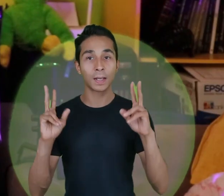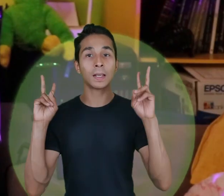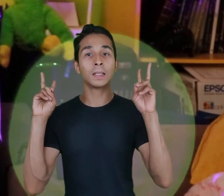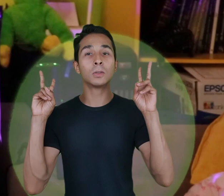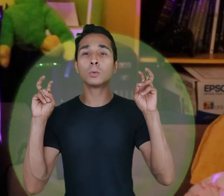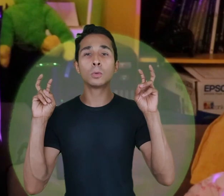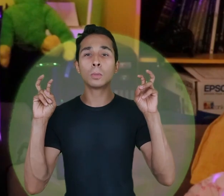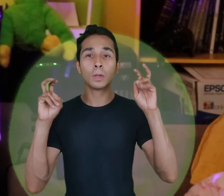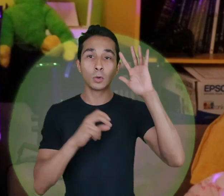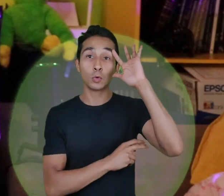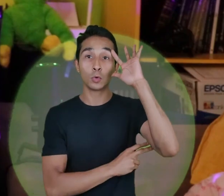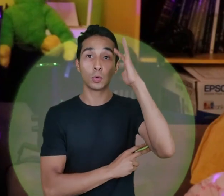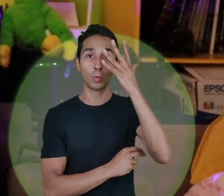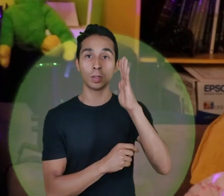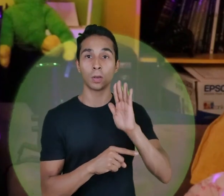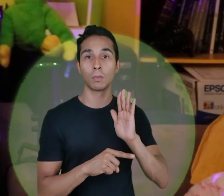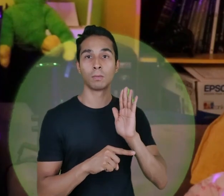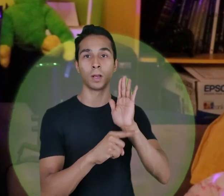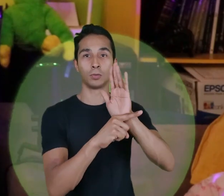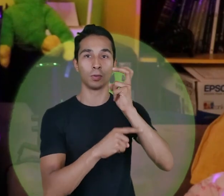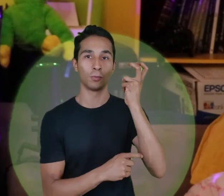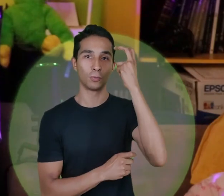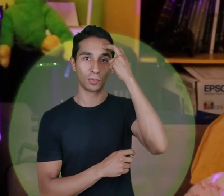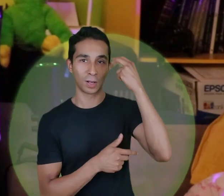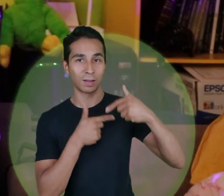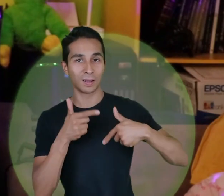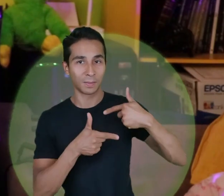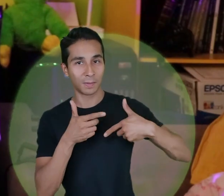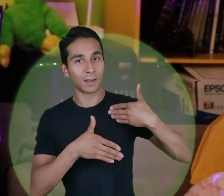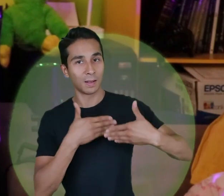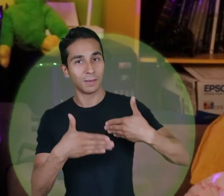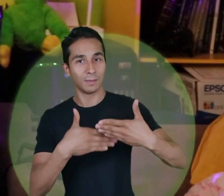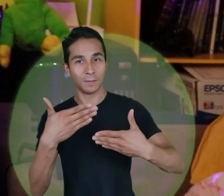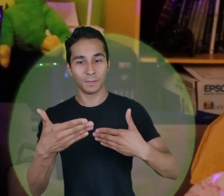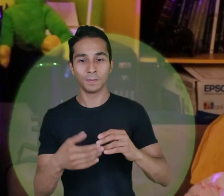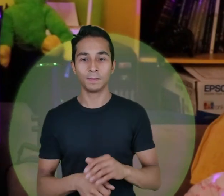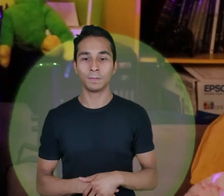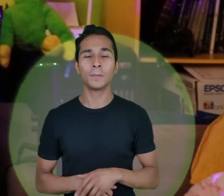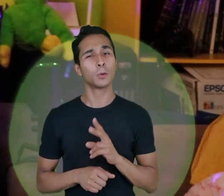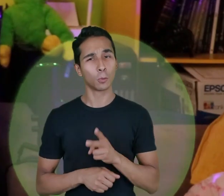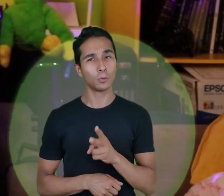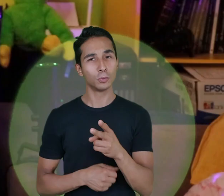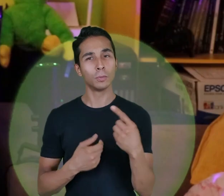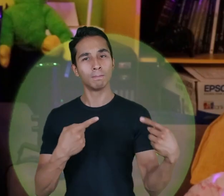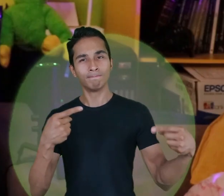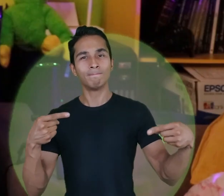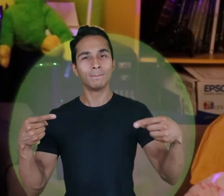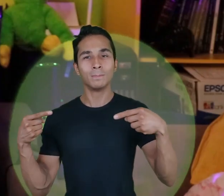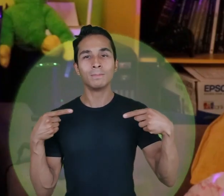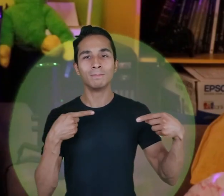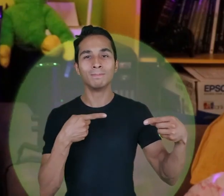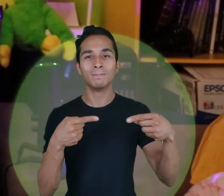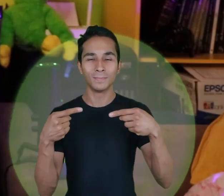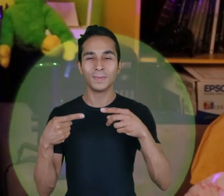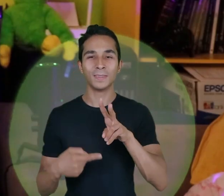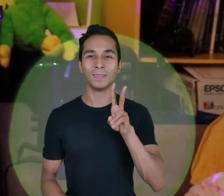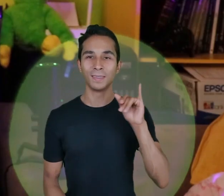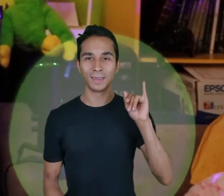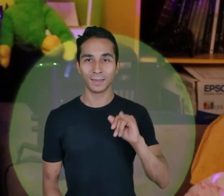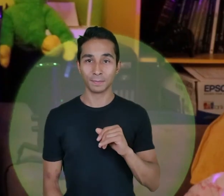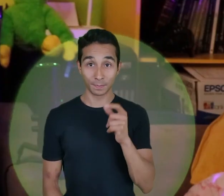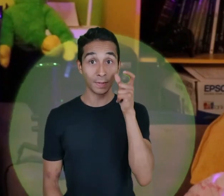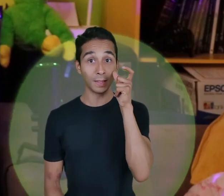sobre soluções culturais em tempos de lugares de crise. Lá tem bastante coisa também que vocês vão dizer e a gente vai continuar falando sobre esses assuntos. Se vocês se